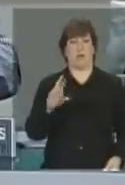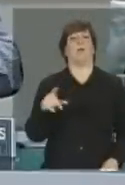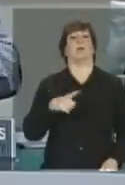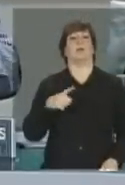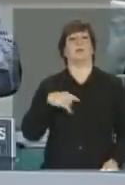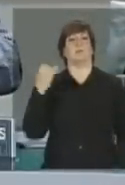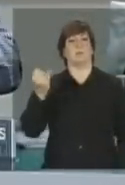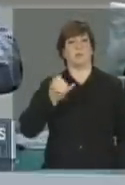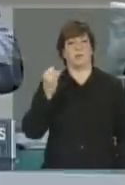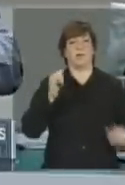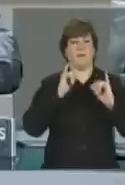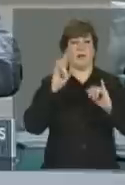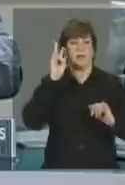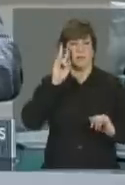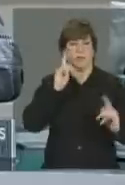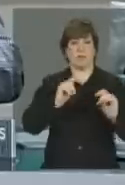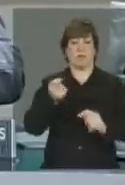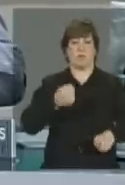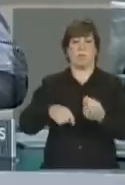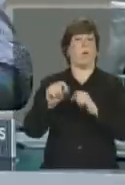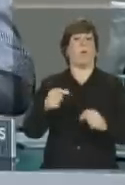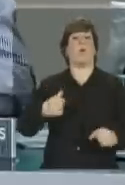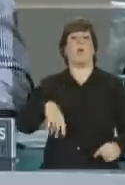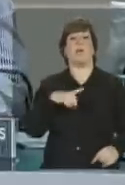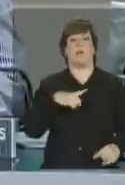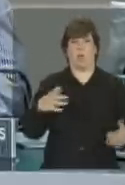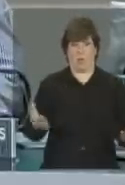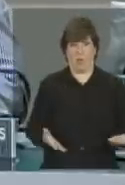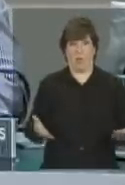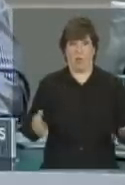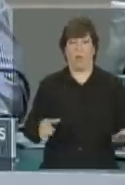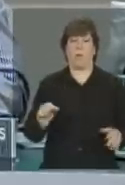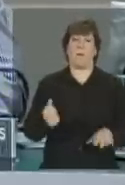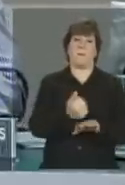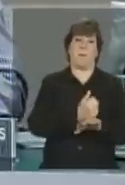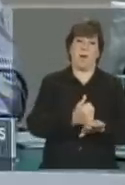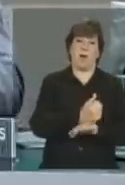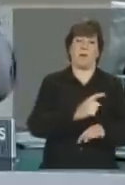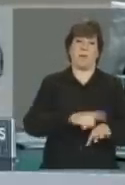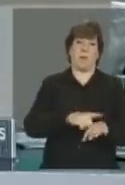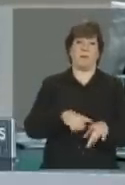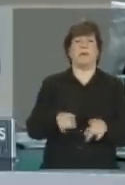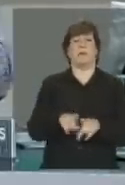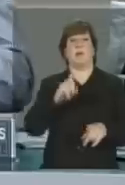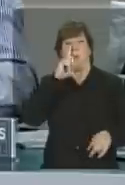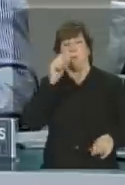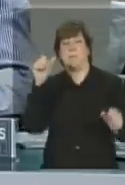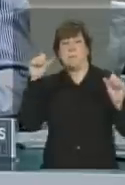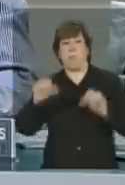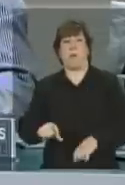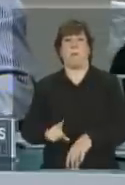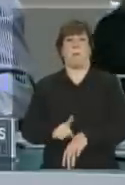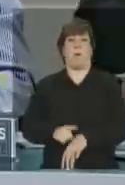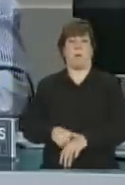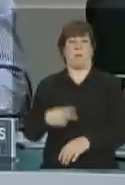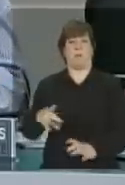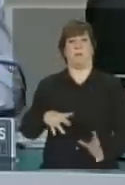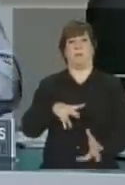respeito à economia, que nós temos hoje os melhores momentos e os piores momentos do planeta. Se a gente olhar na